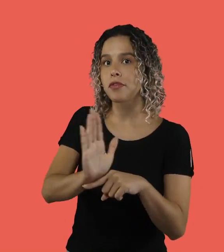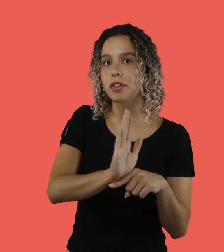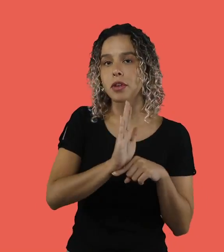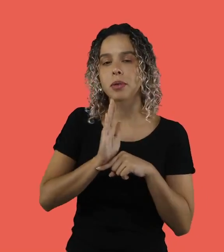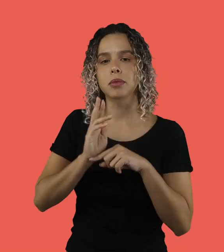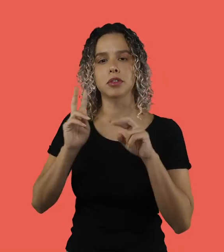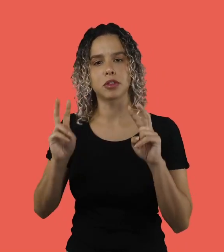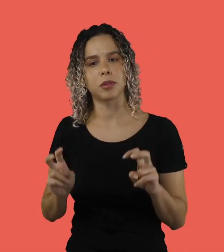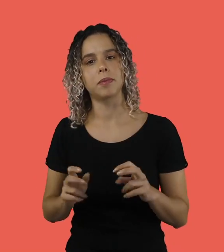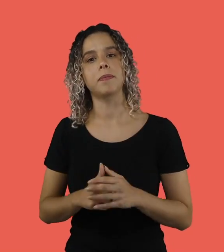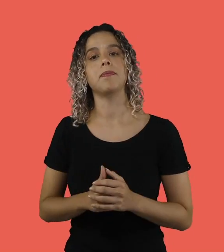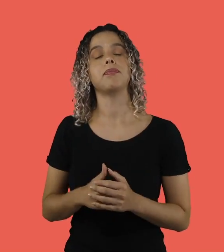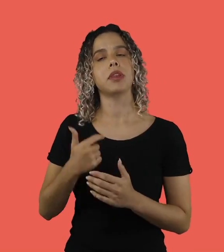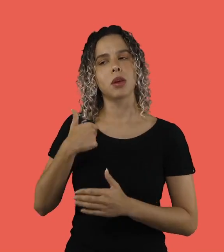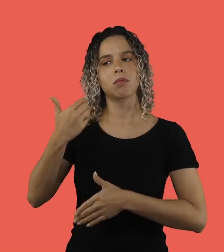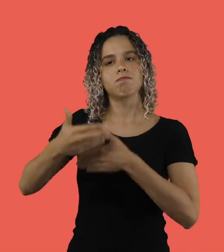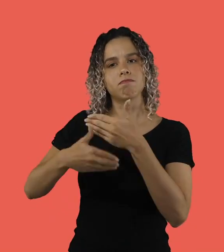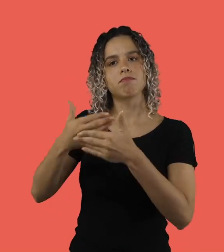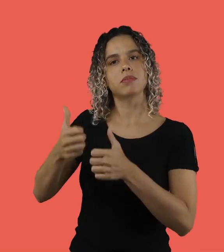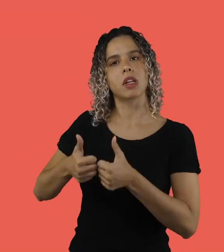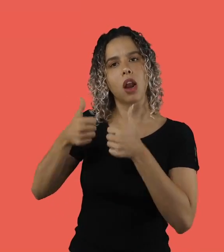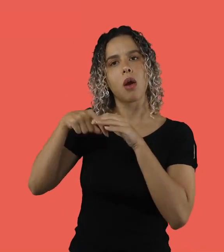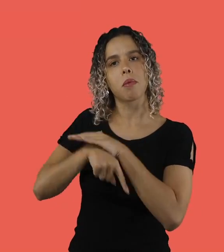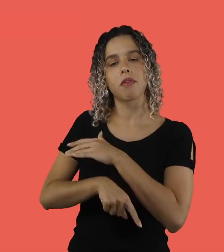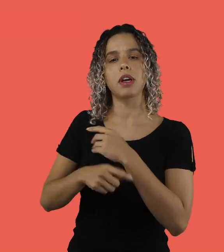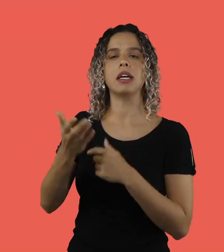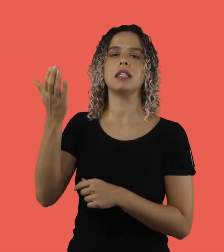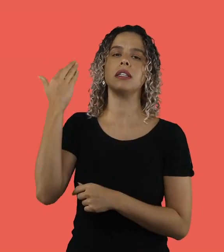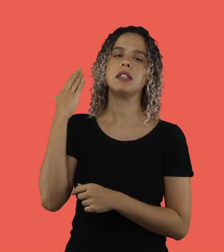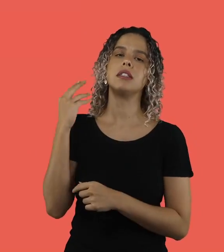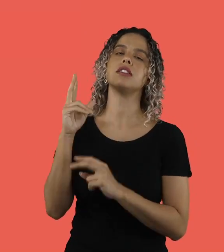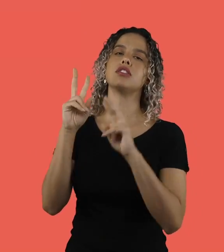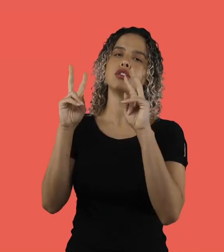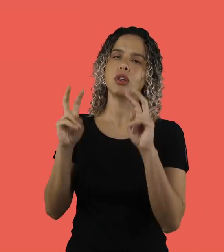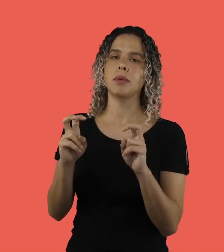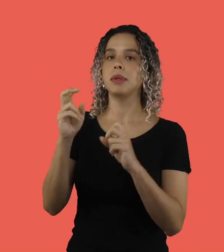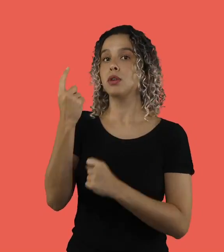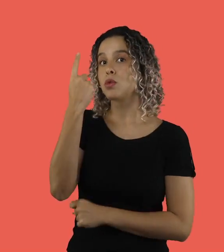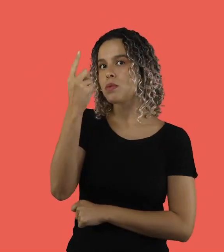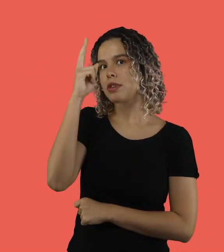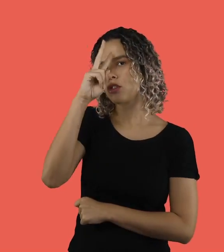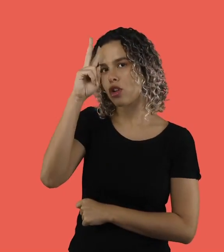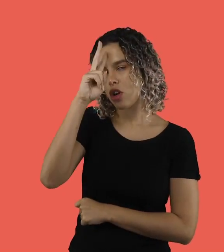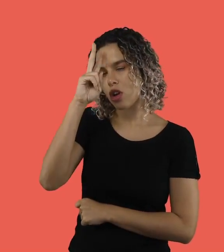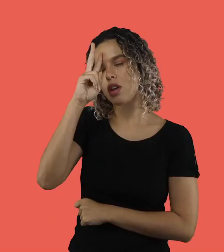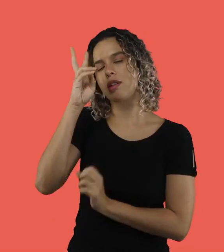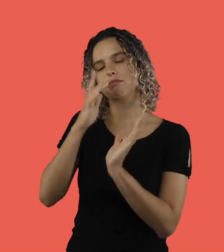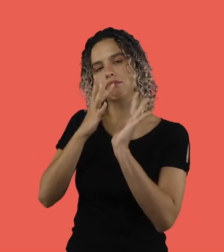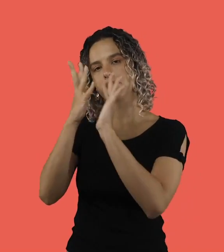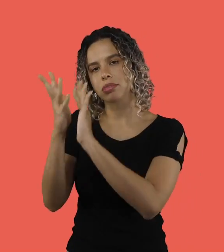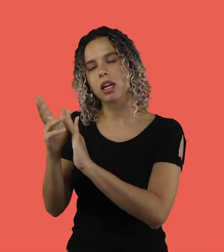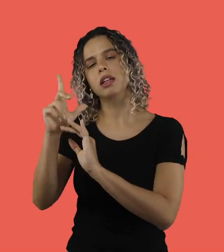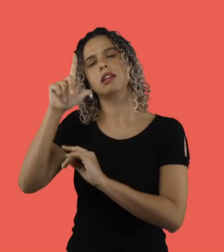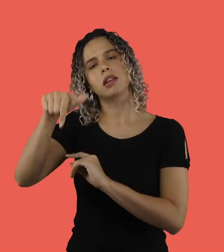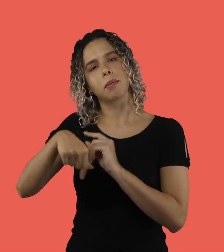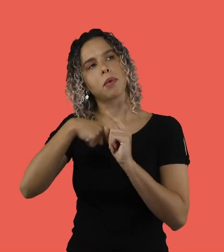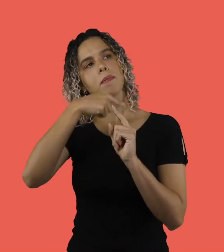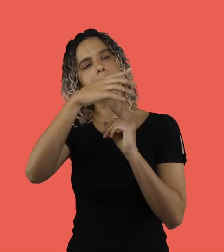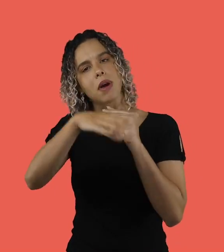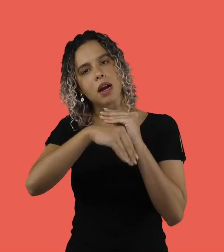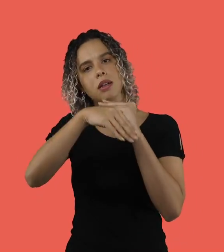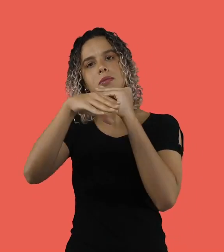filme sobre isso. E aí eu fui aprimorando. Antes era sobre uma história específica, aí depois eu